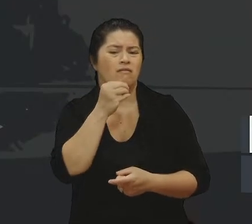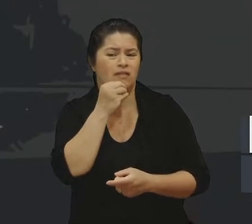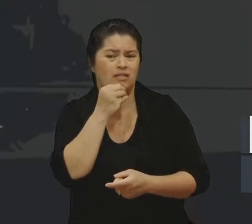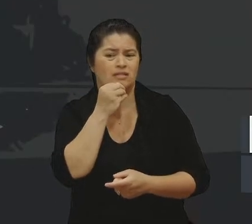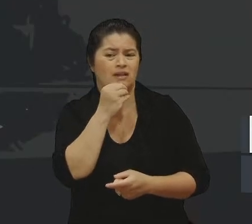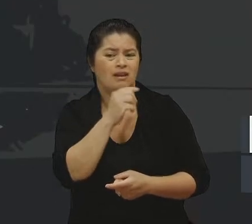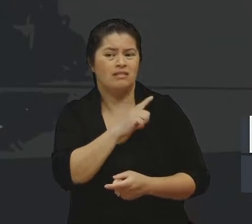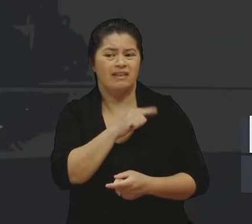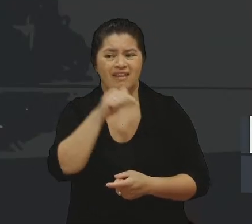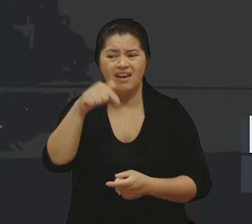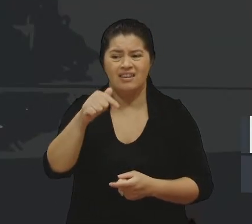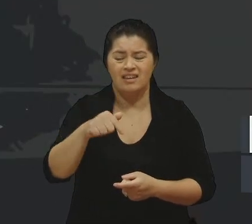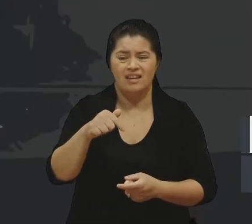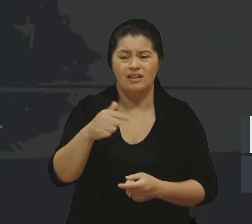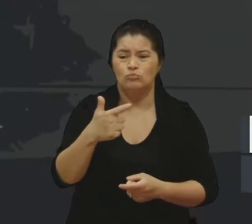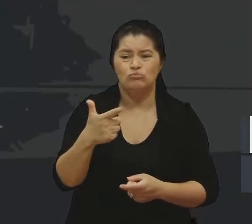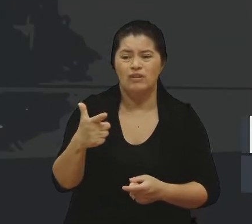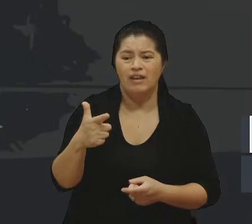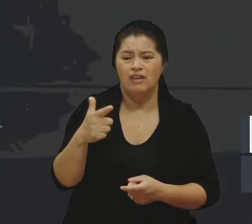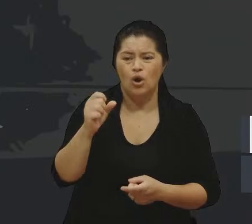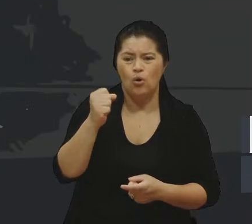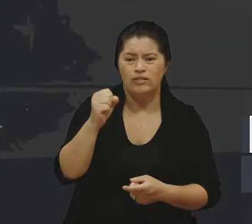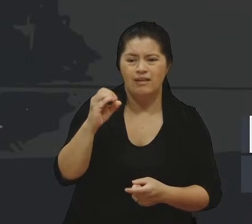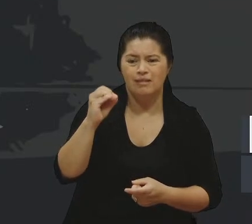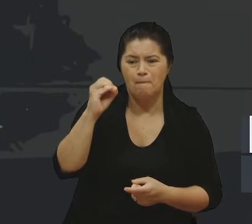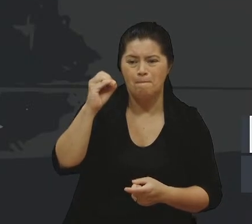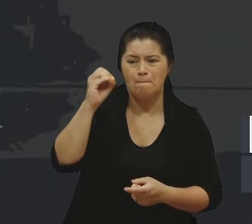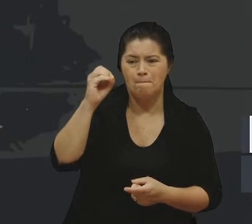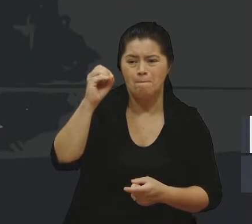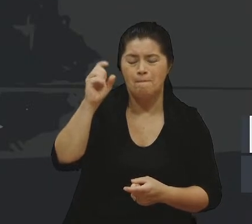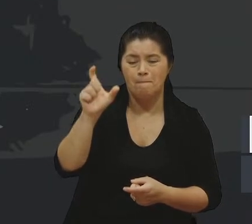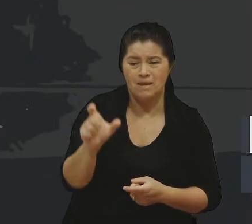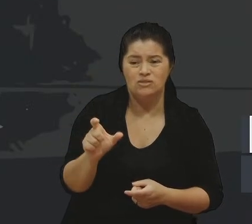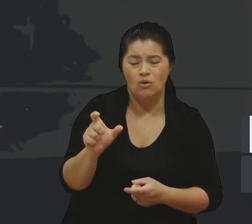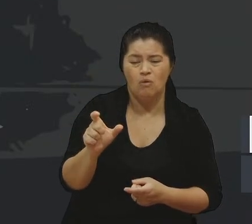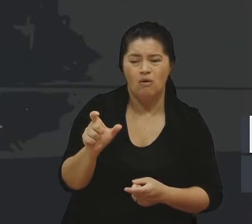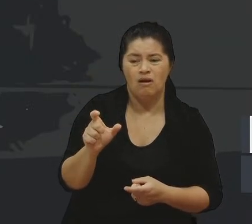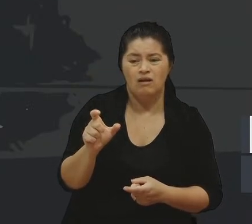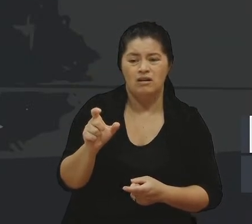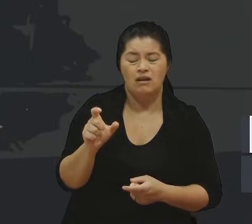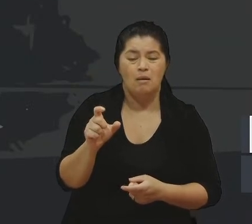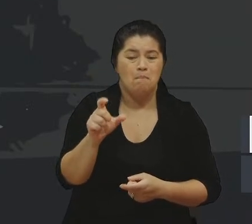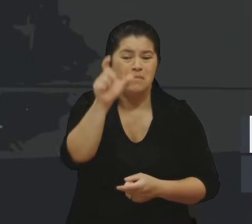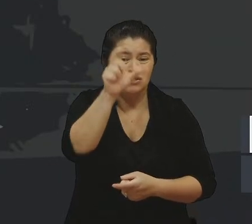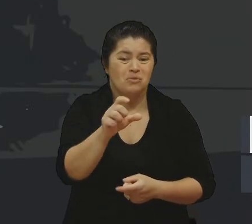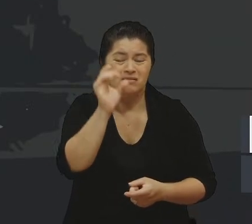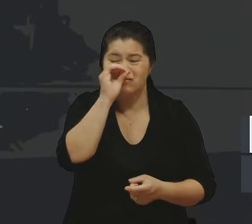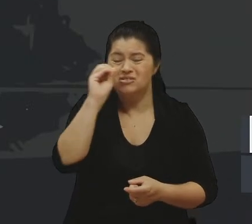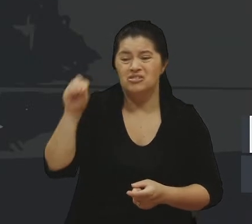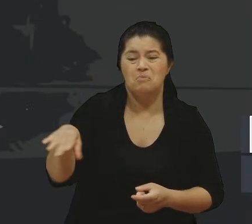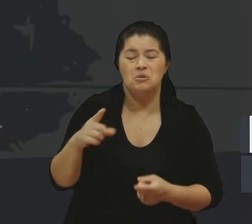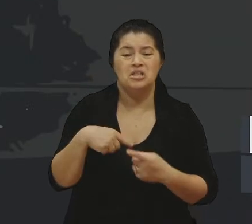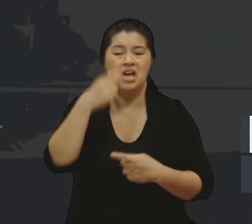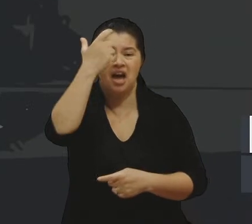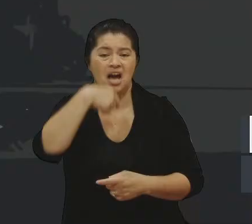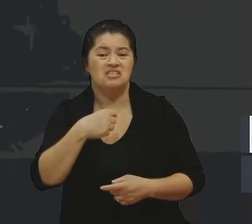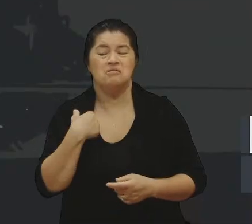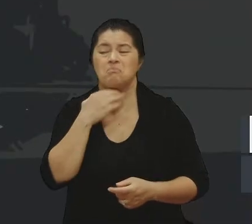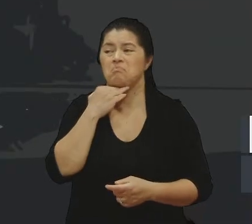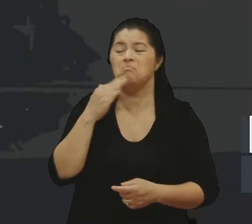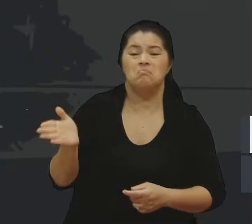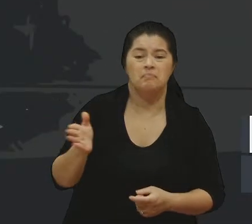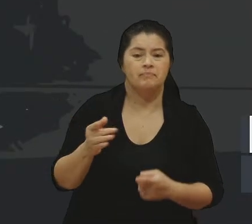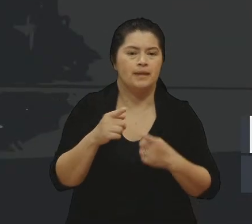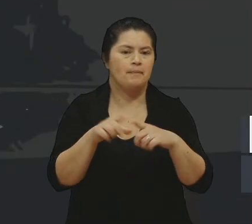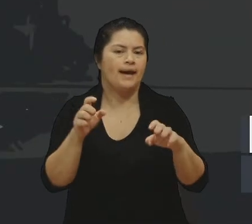sei. Por que não tem todos aqui? Porque teve alguém que se inscreveu e desistiu, entendeu que não valia a pena. Mas talvez é esse mesmo